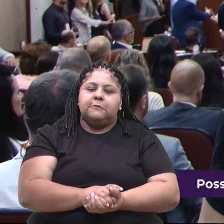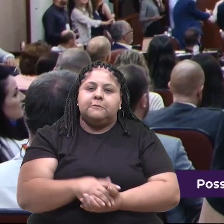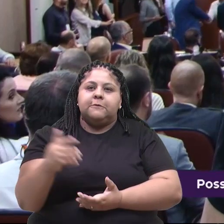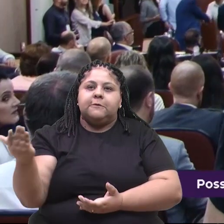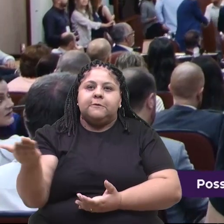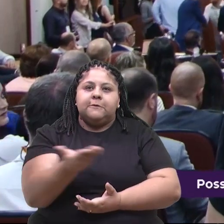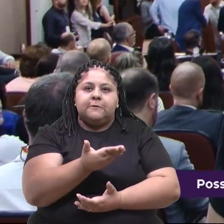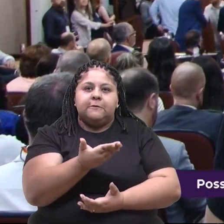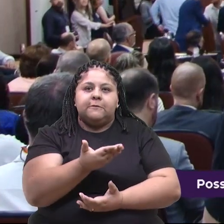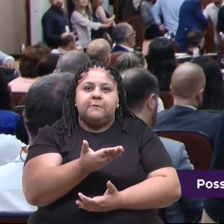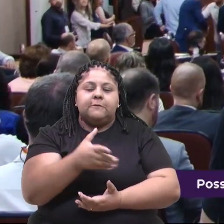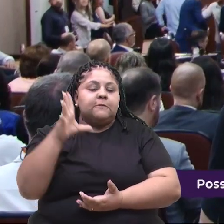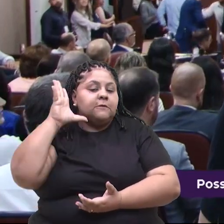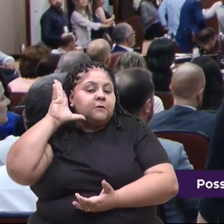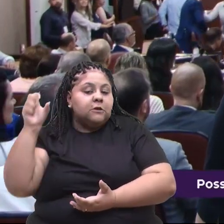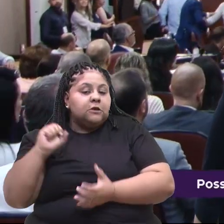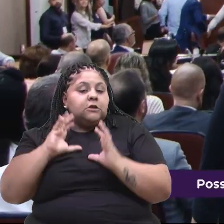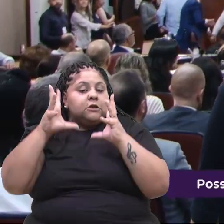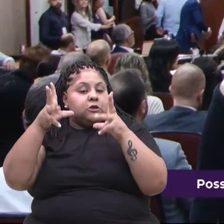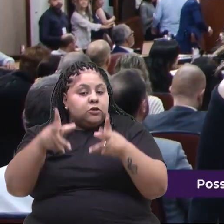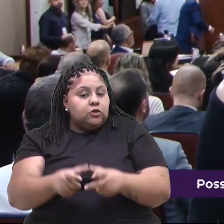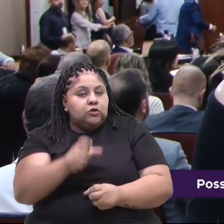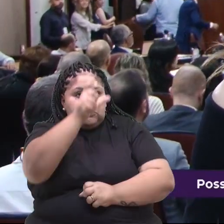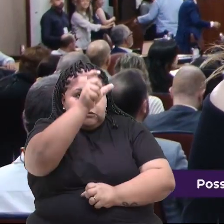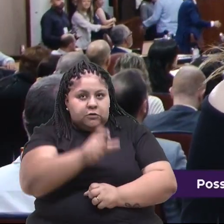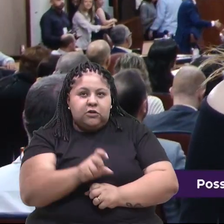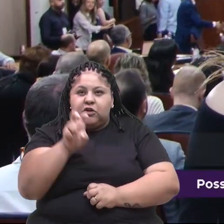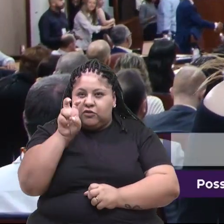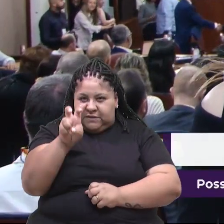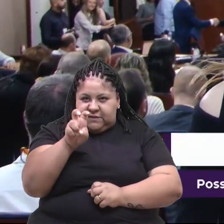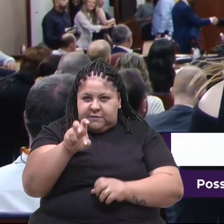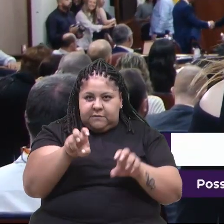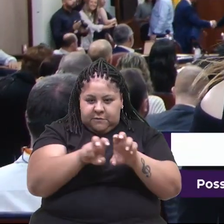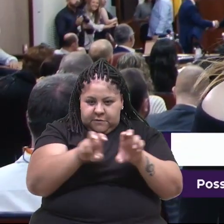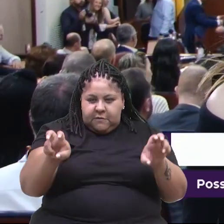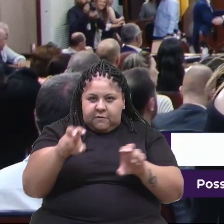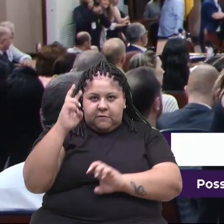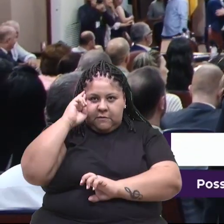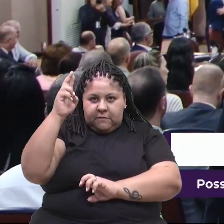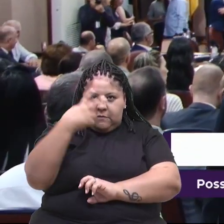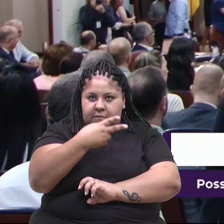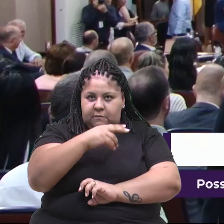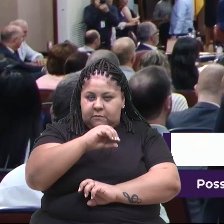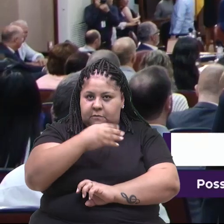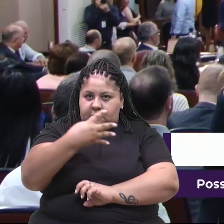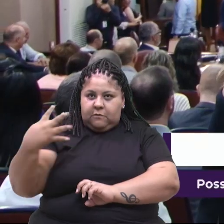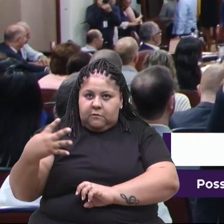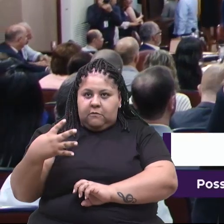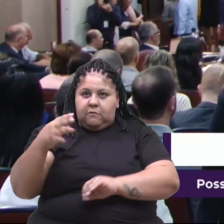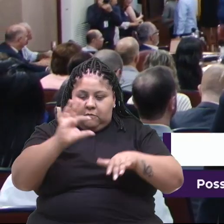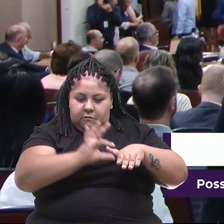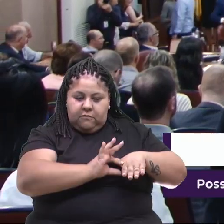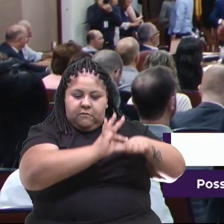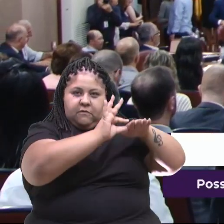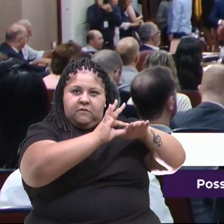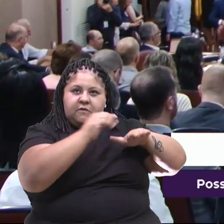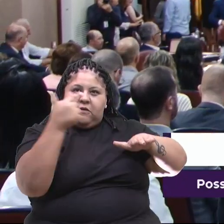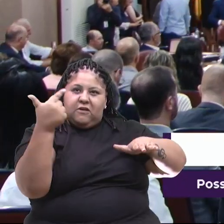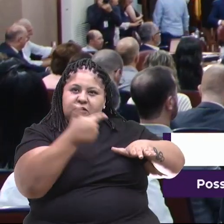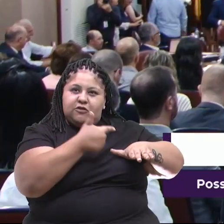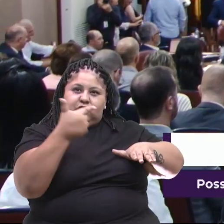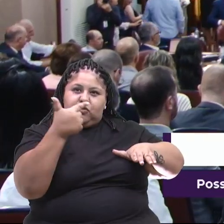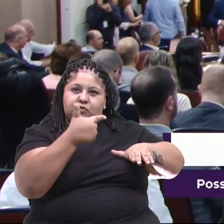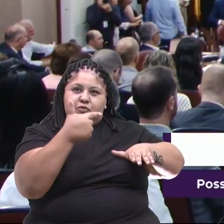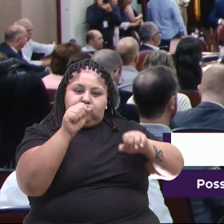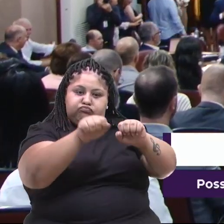Gente, então a gente escutou todos os integrantes, os 5 integrantes da mesa diretora de 2024, que vão liderar então o segundo maior